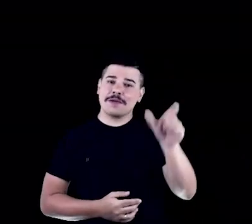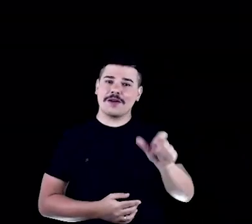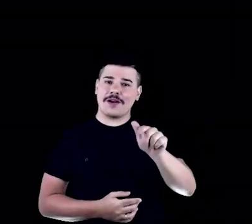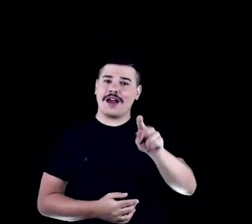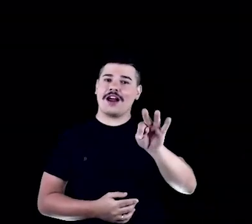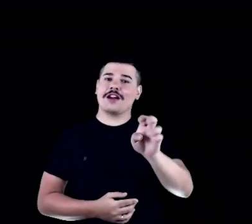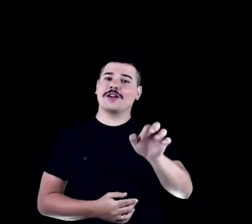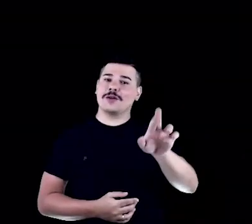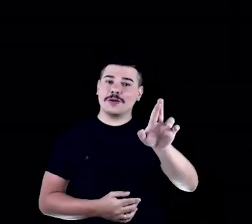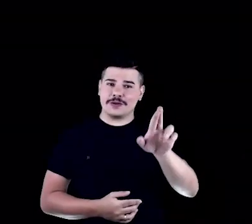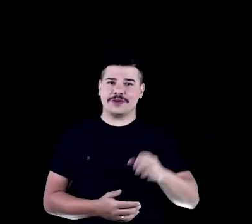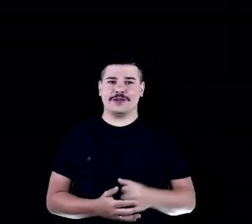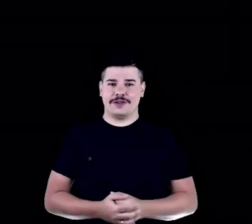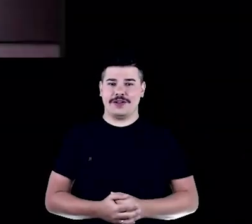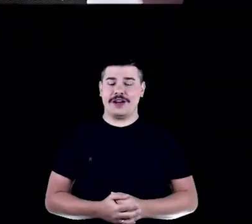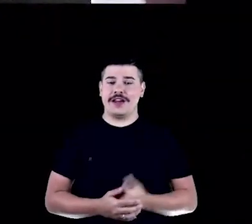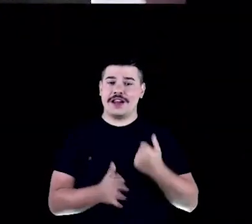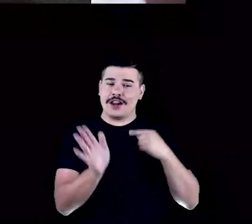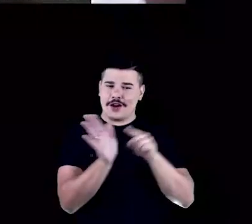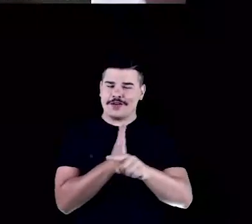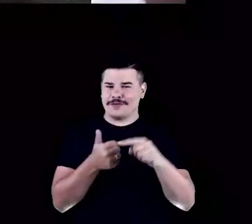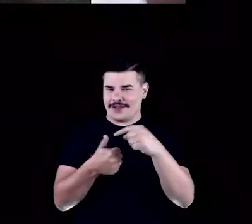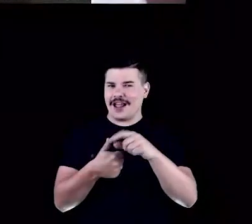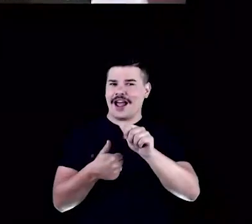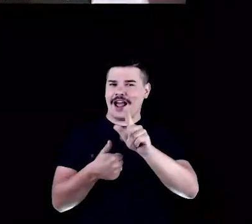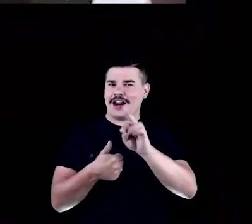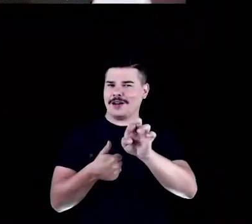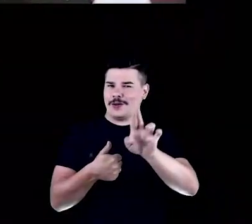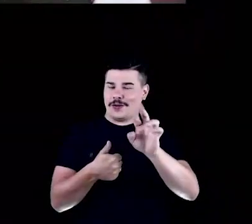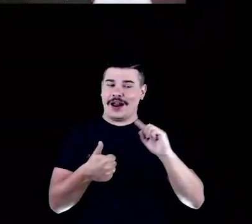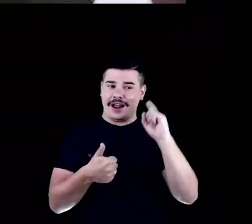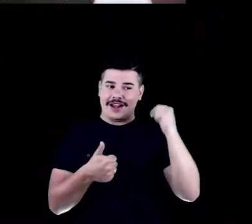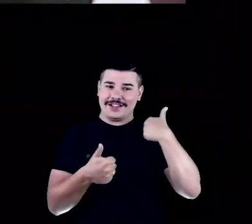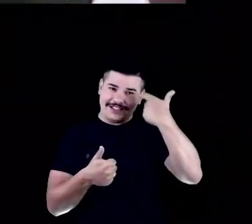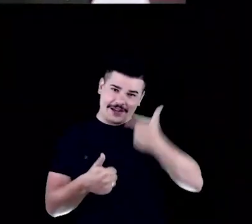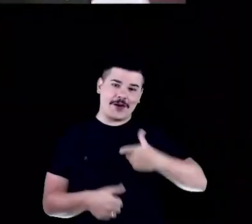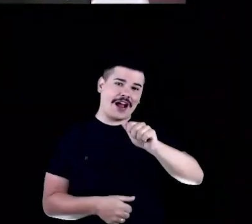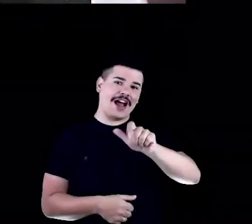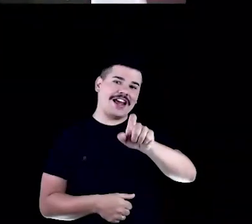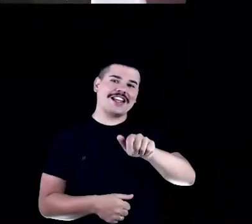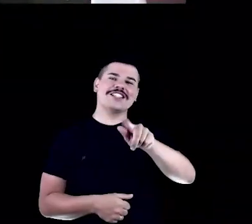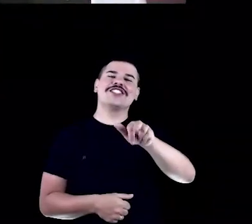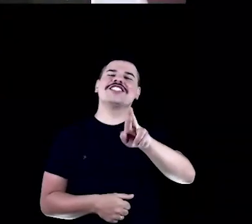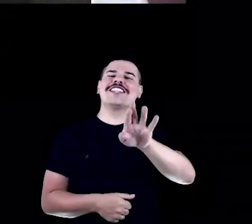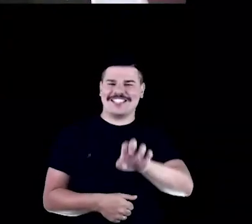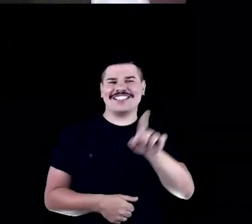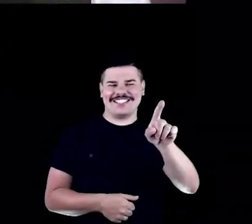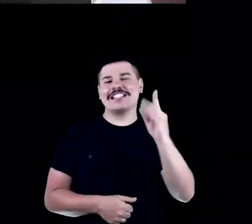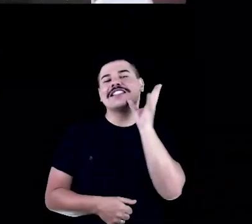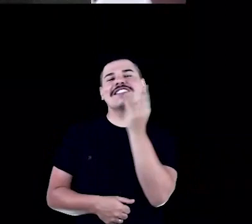falar primeiro? Arthur, por favor. Vamos fazer uma ordem alfabética aqui, então. Começou até com o Alexandre, né? Tá